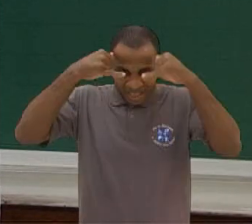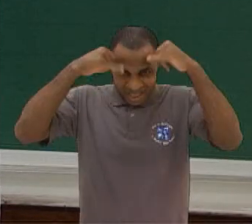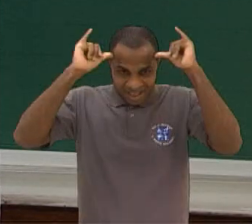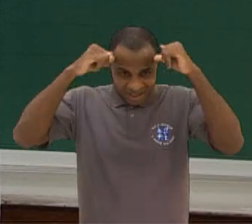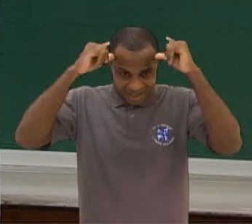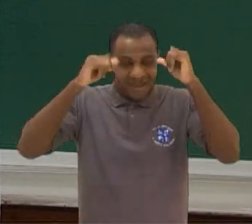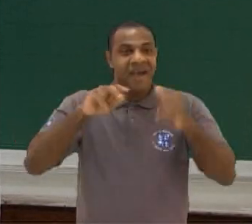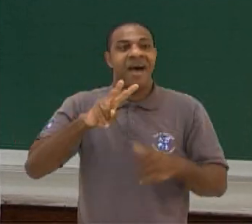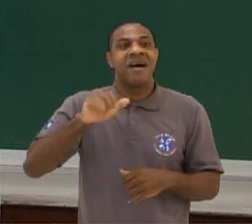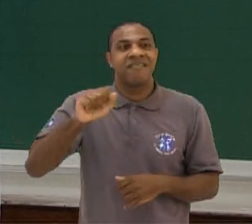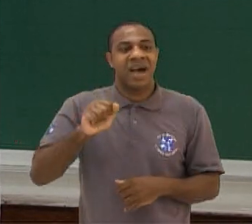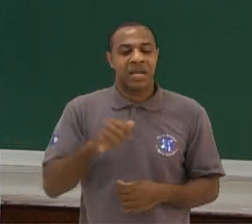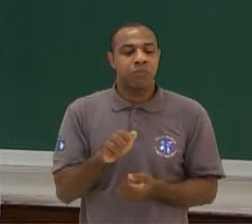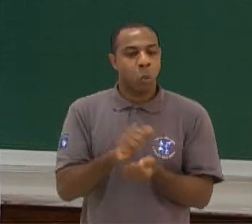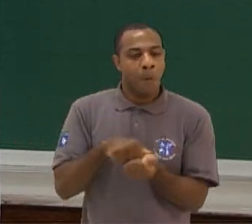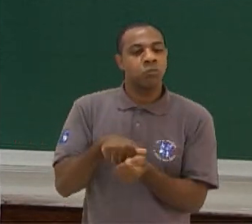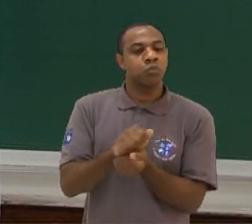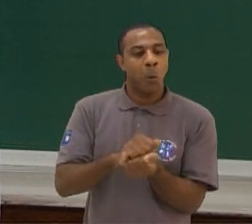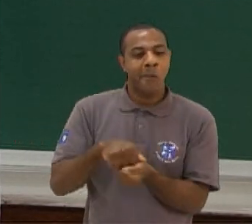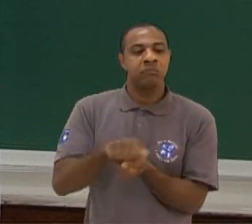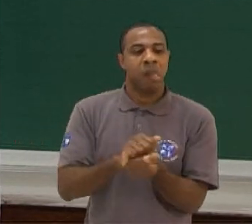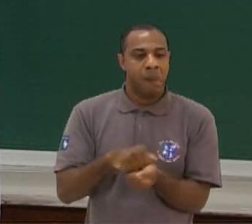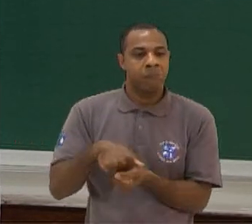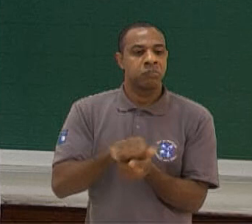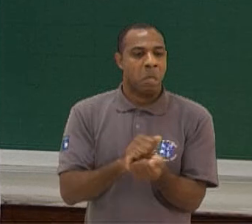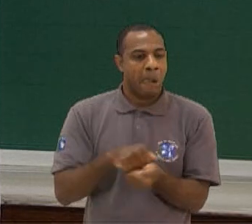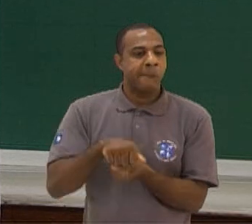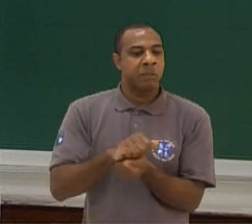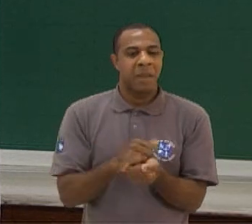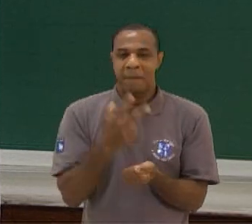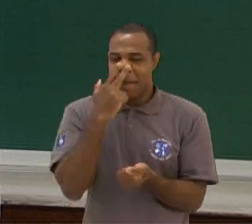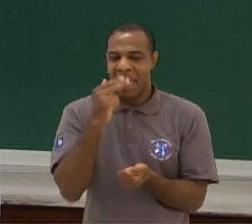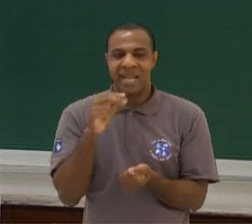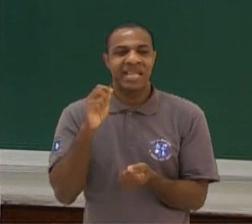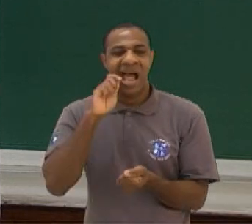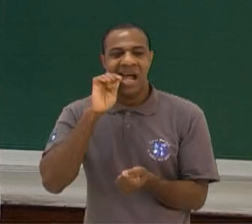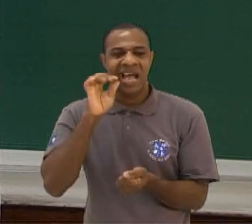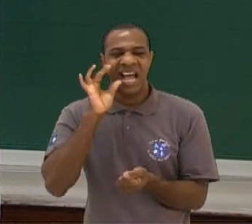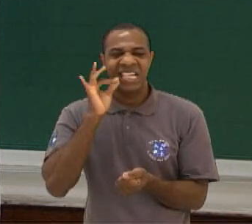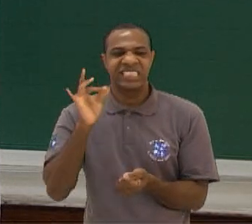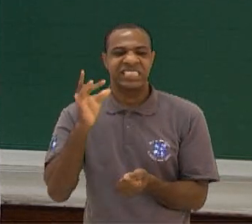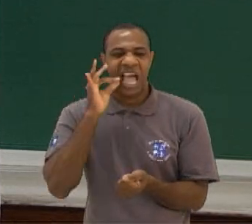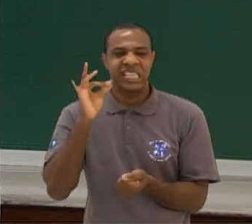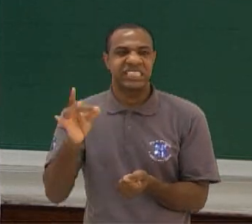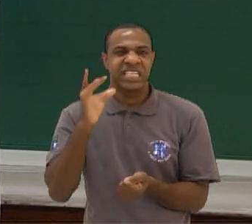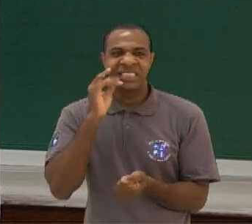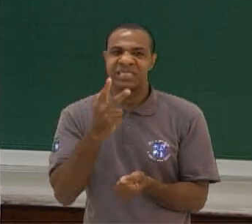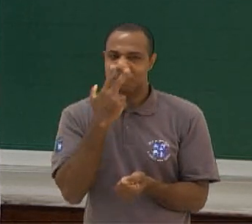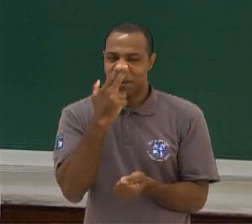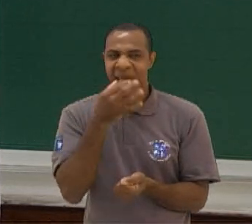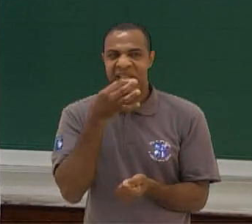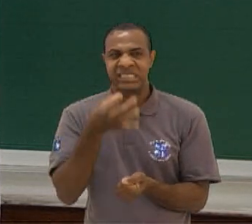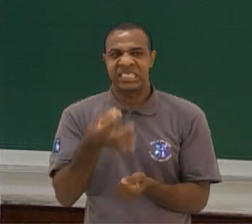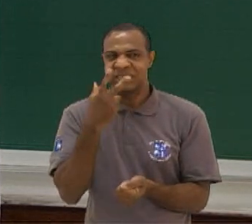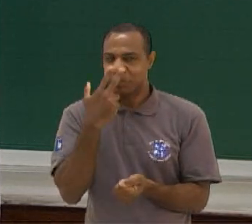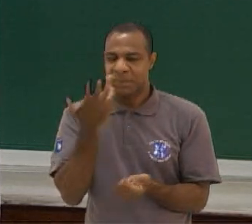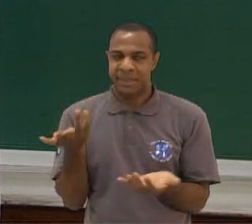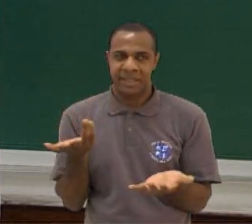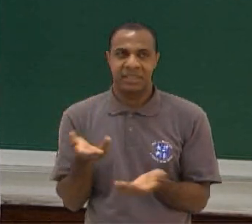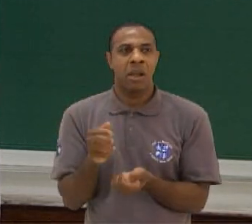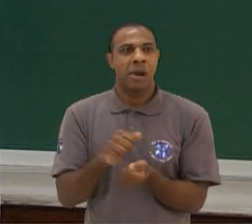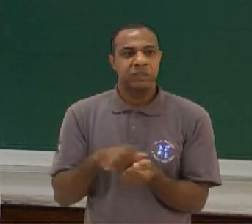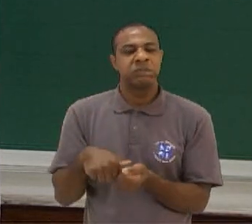alimento que estava no retículo. Depois disso, vai passar para o omaso e para o abomaso, onde vai terminar o processo